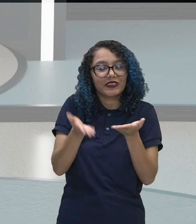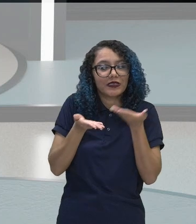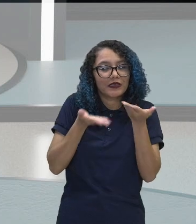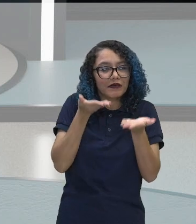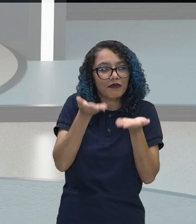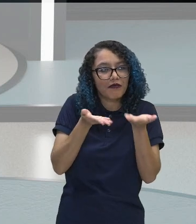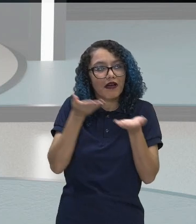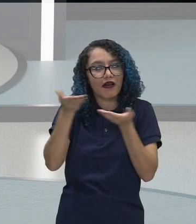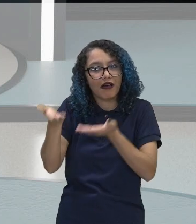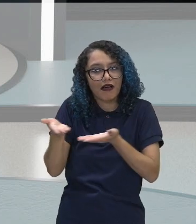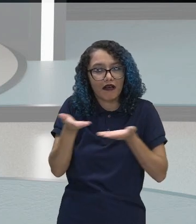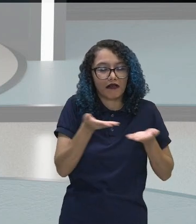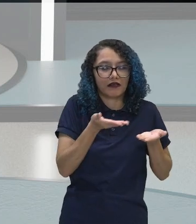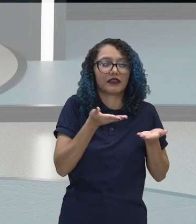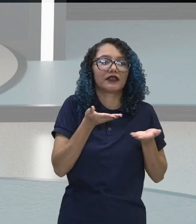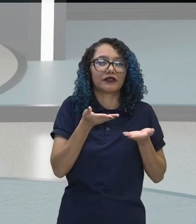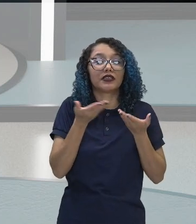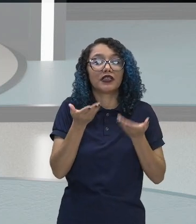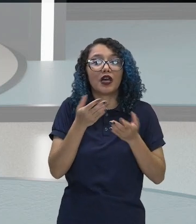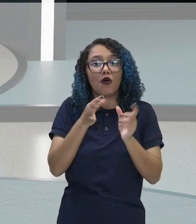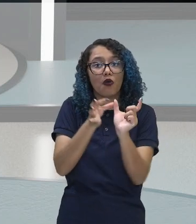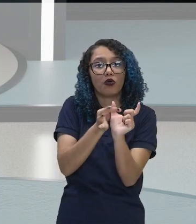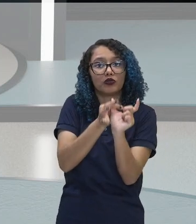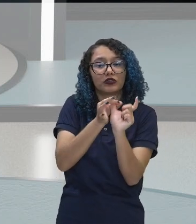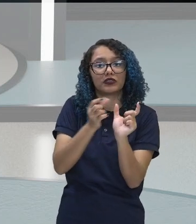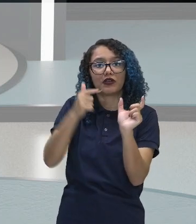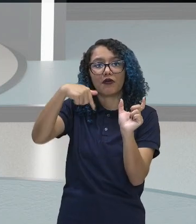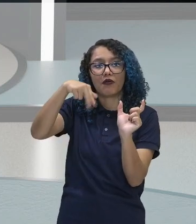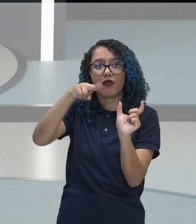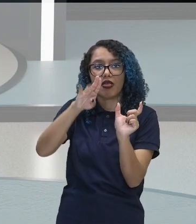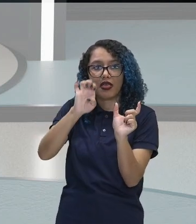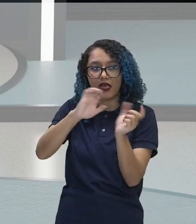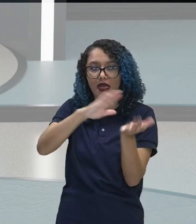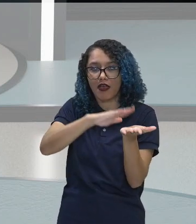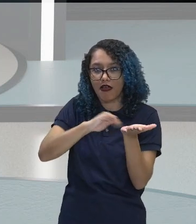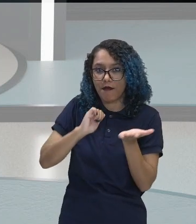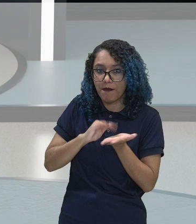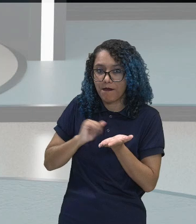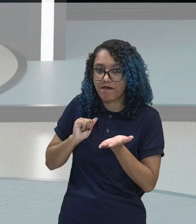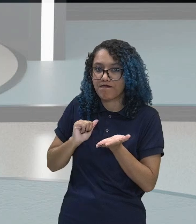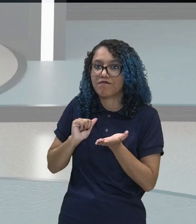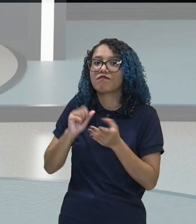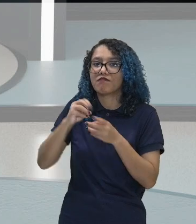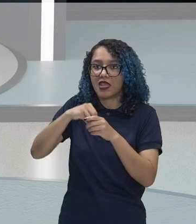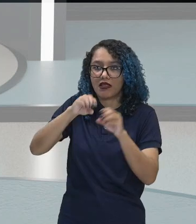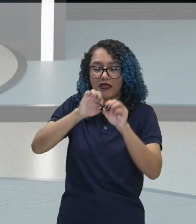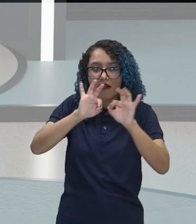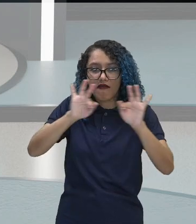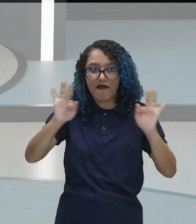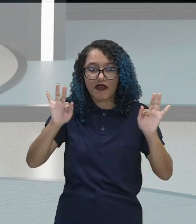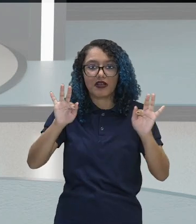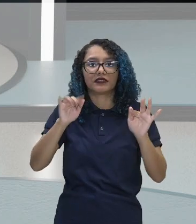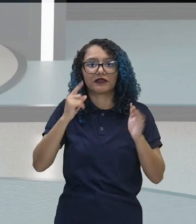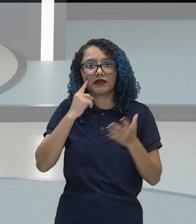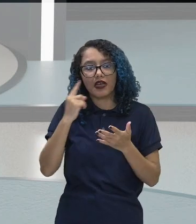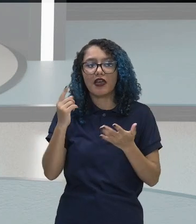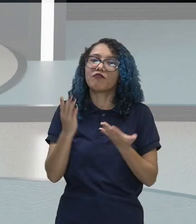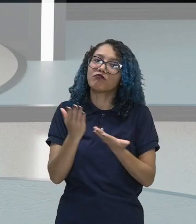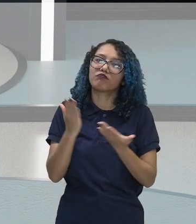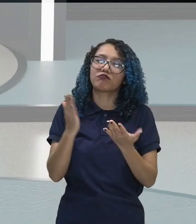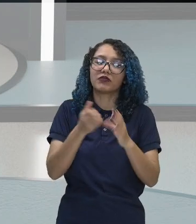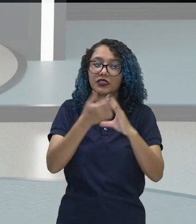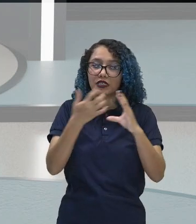supressão da conjunção que, aí no caso, certo? Então, a elipse tem todas essas situações que